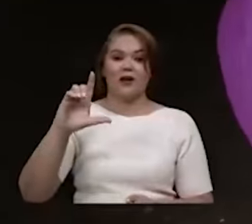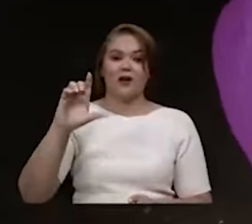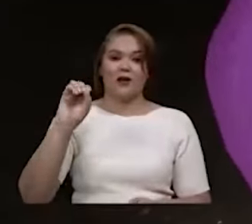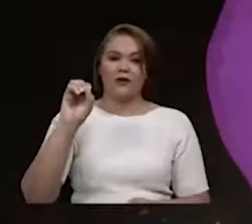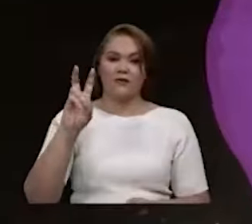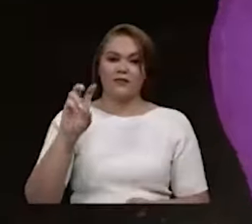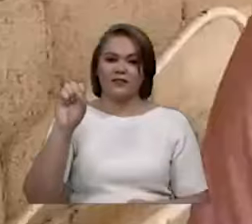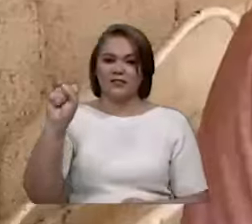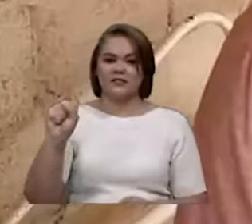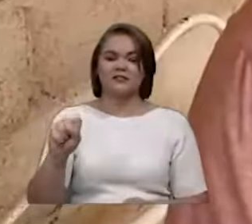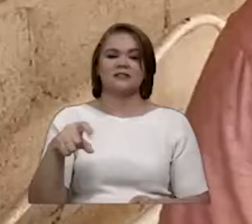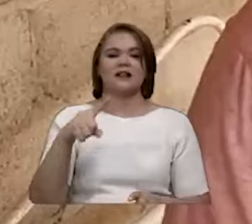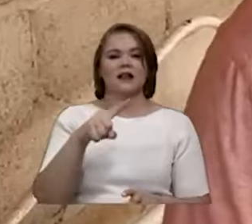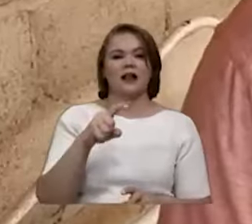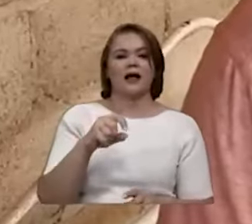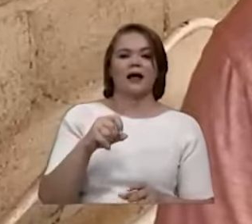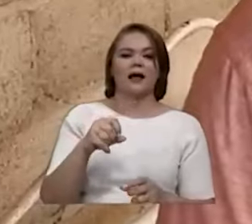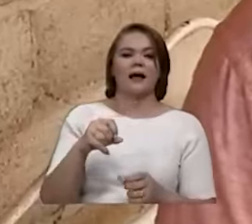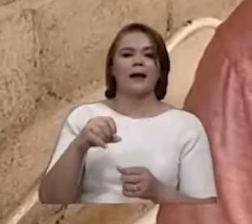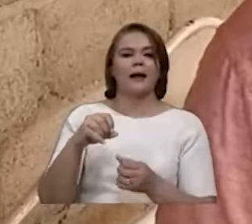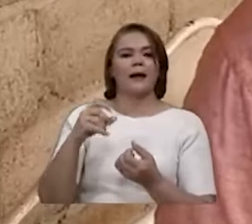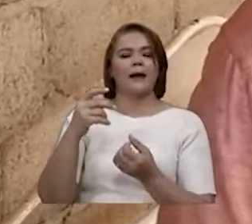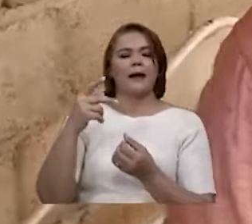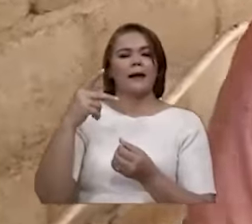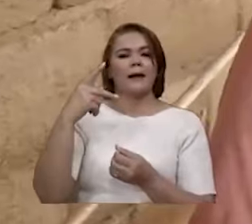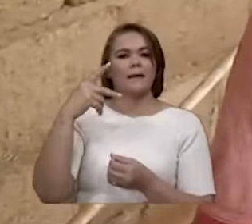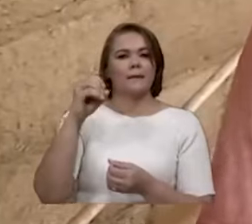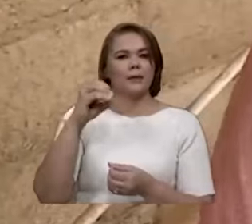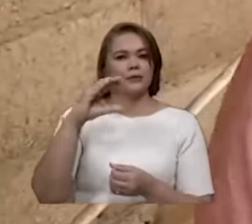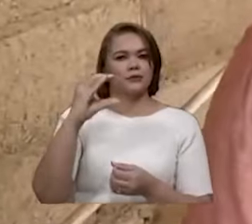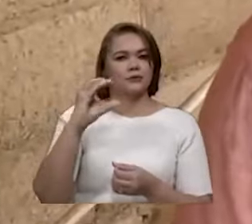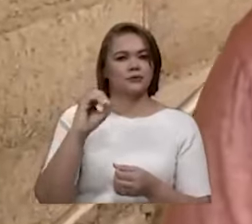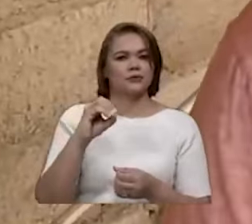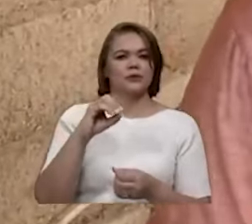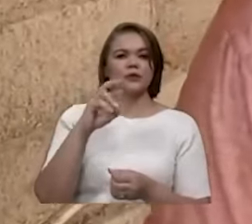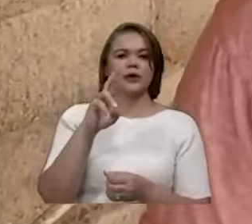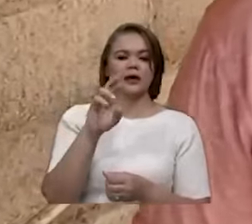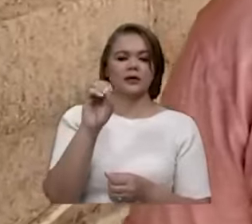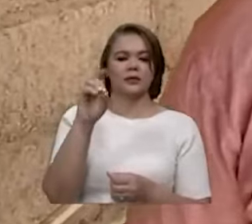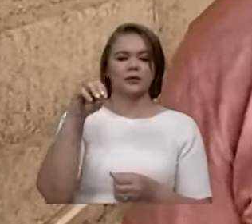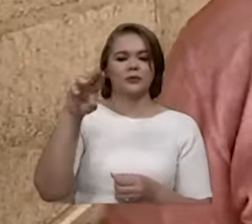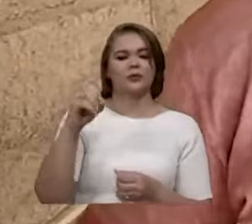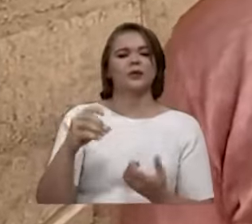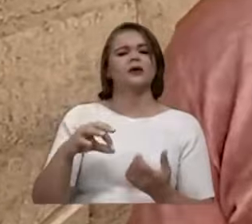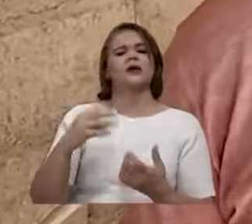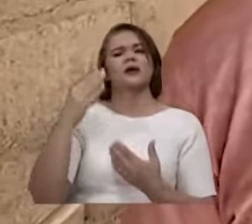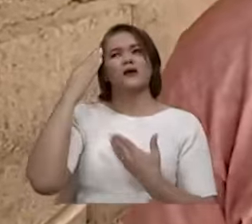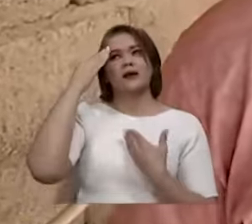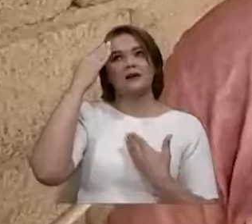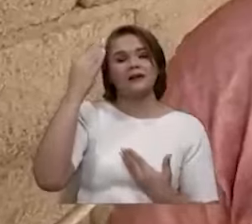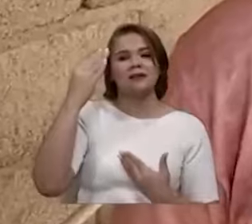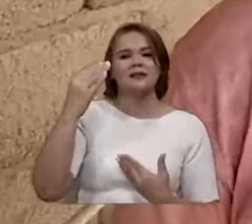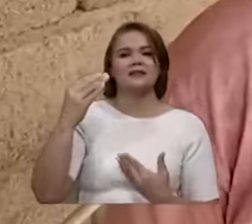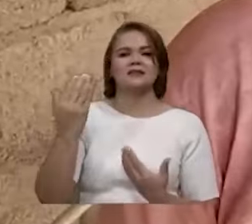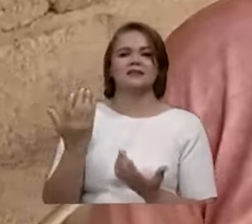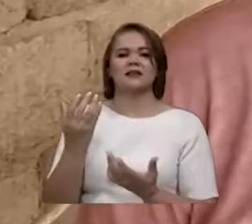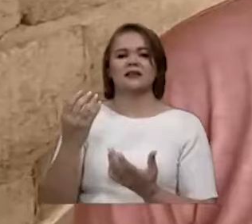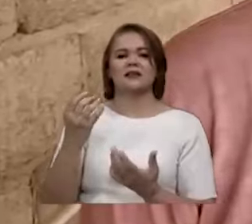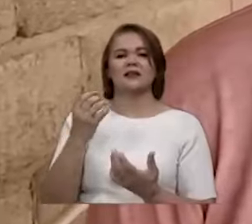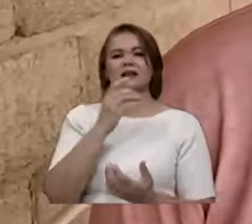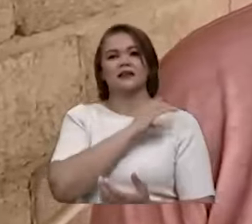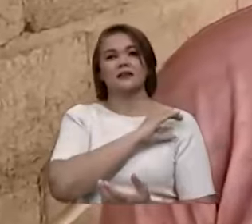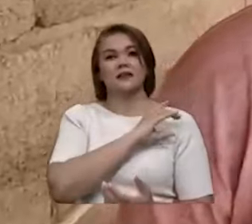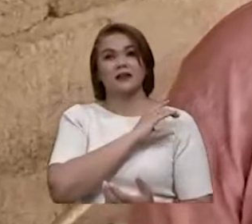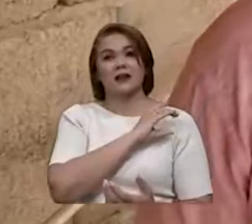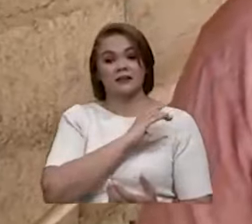Poço Redondo. Eu só tenho a agradecer, em primeiro lugar, nosso Senhor Jesus Cristo, que eu confio muito nele, tudo que eu faço é com ele, entendeu? A São Miguel